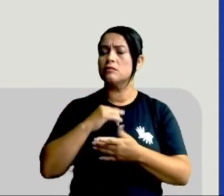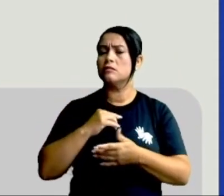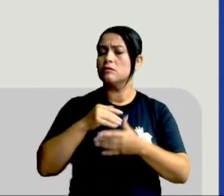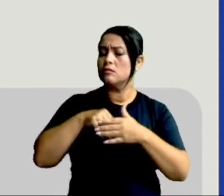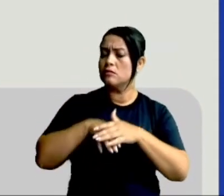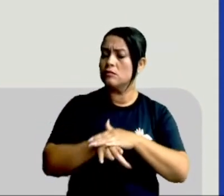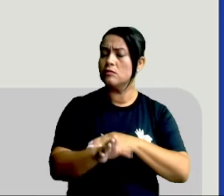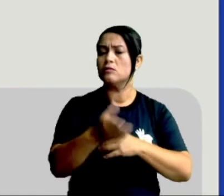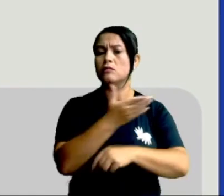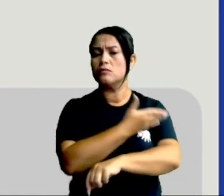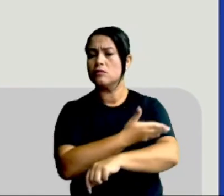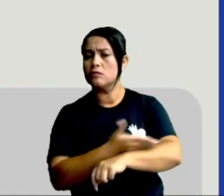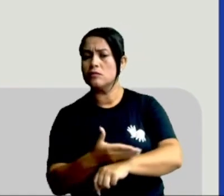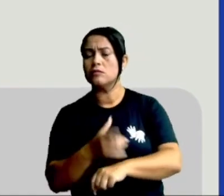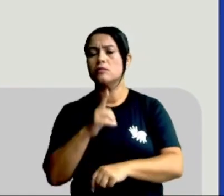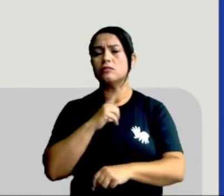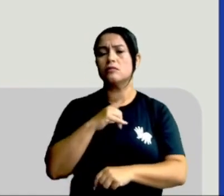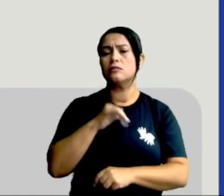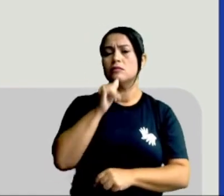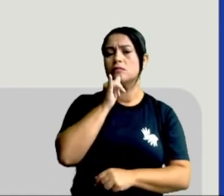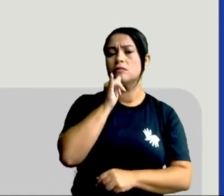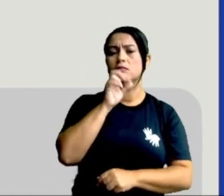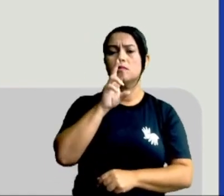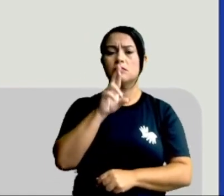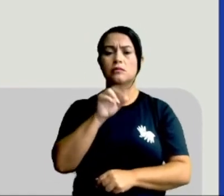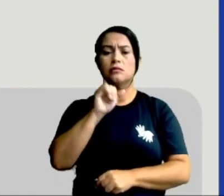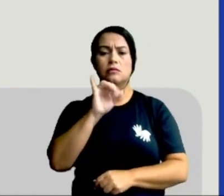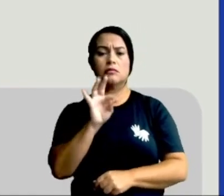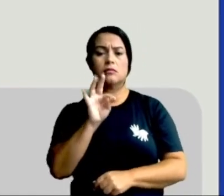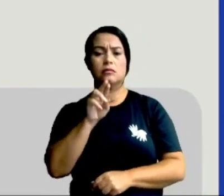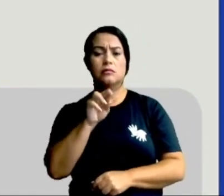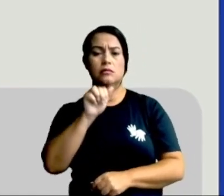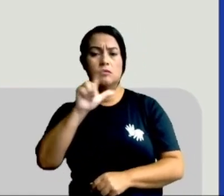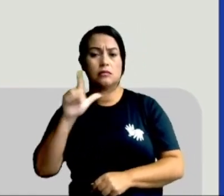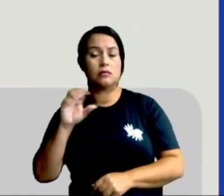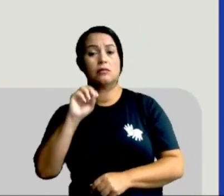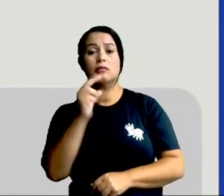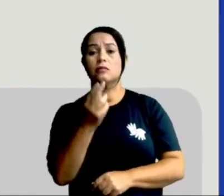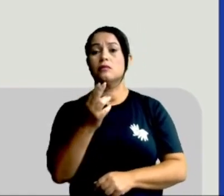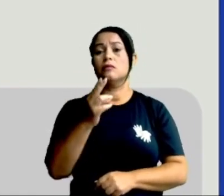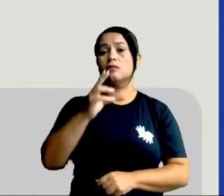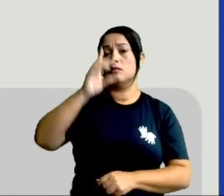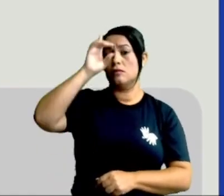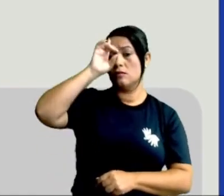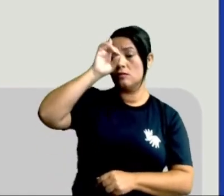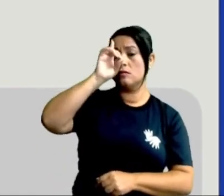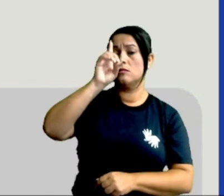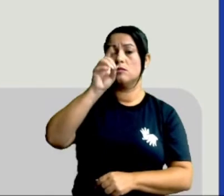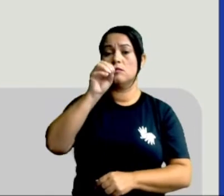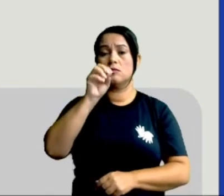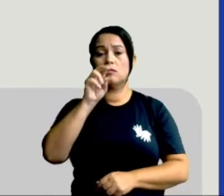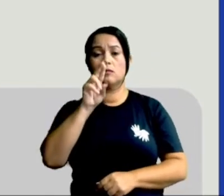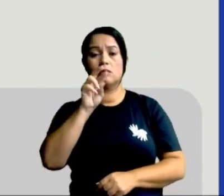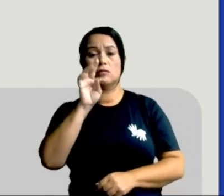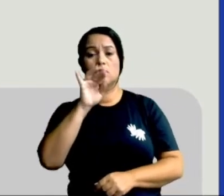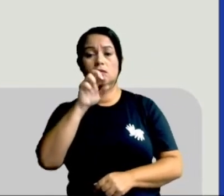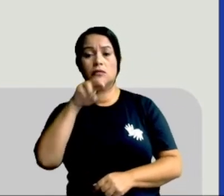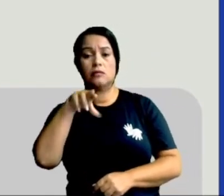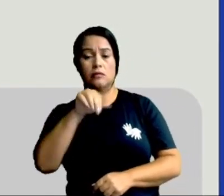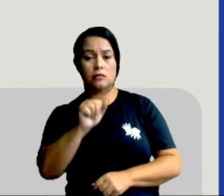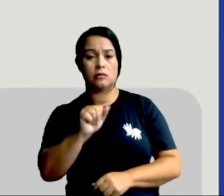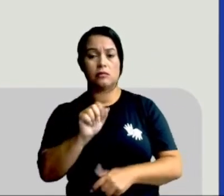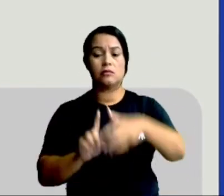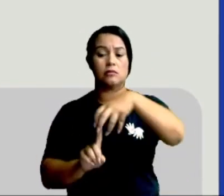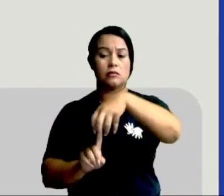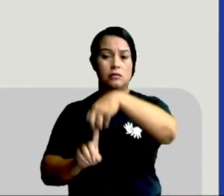Então, quando há um ritual ou uma doutrina pela crença de um ser supremo, né, da existência desse